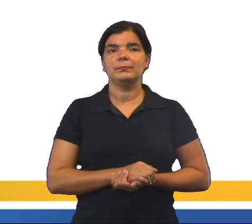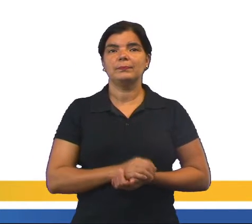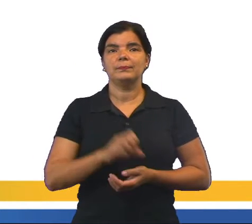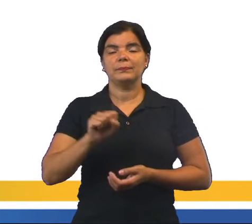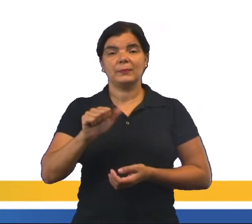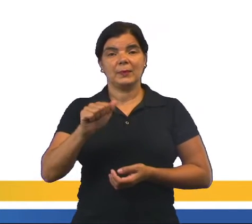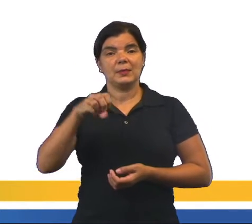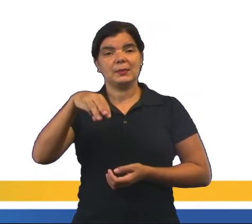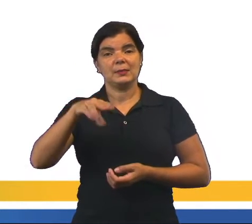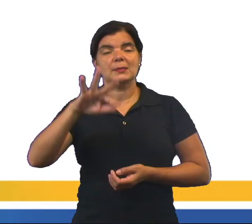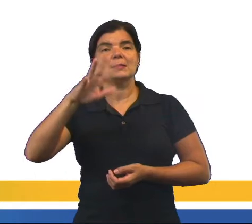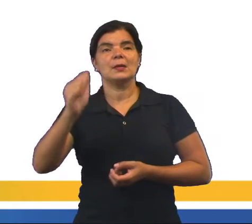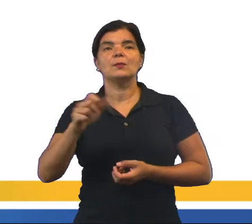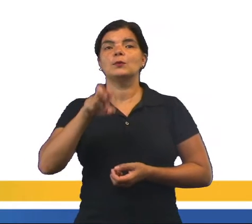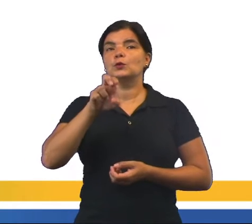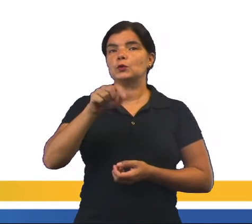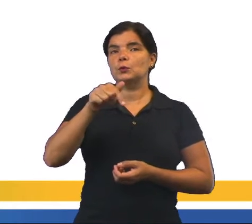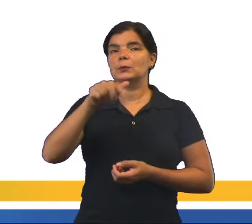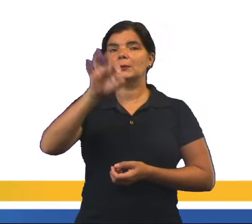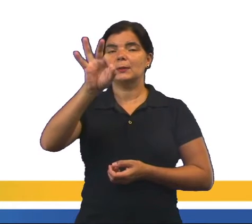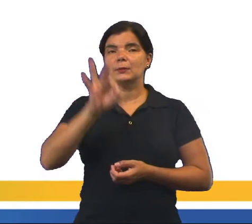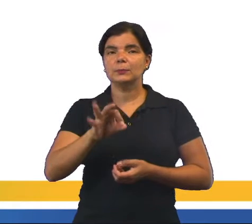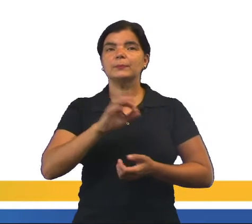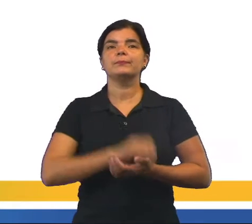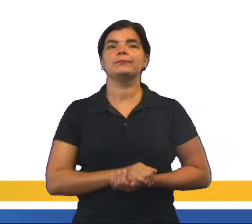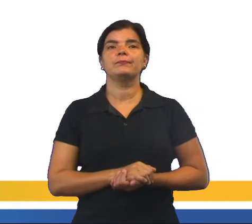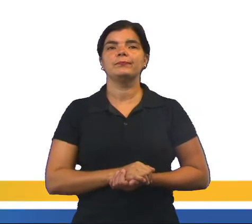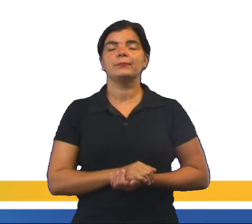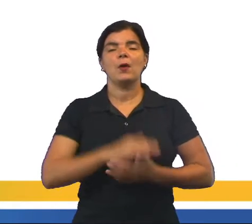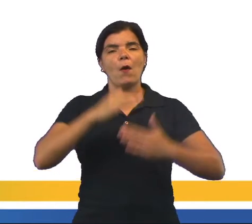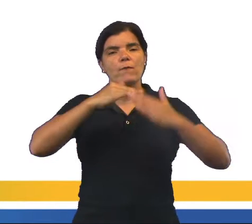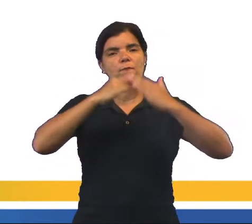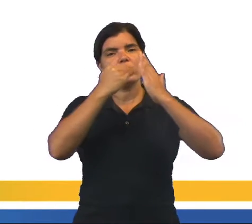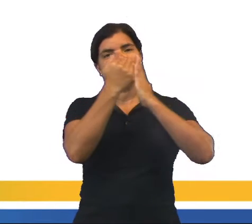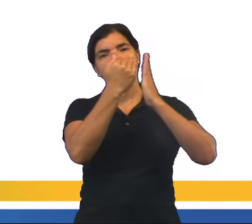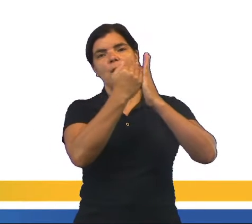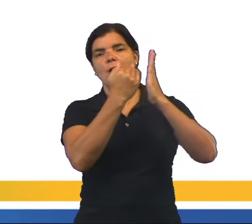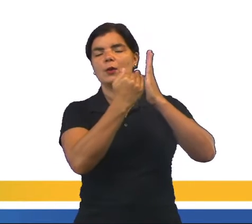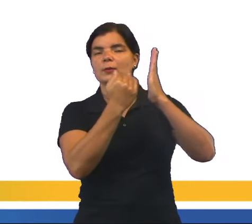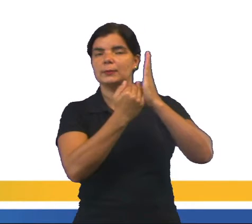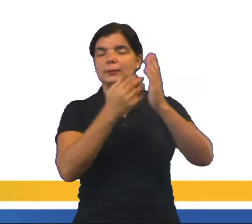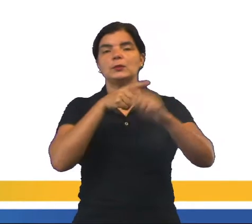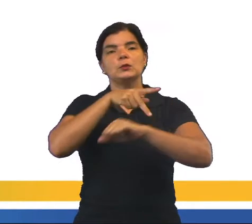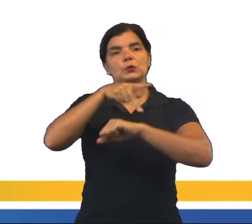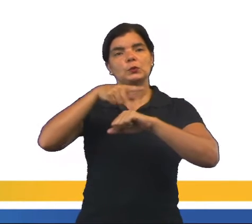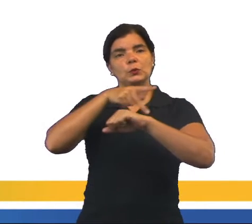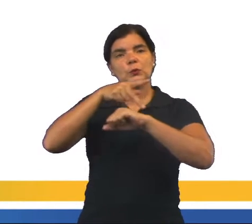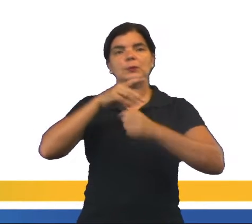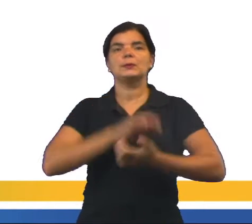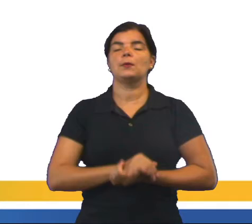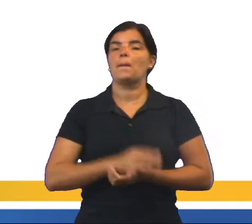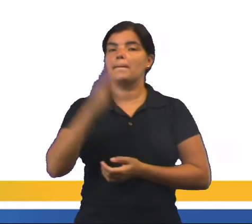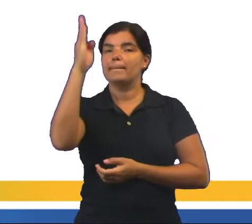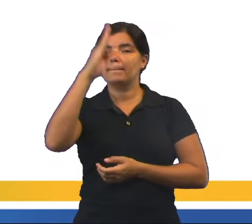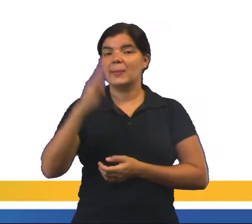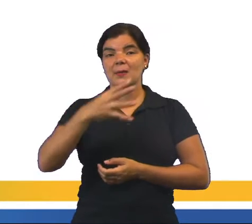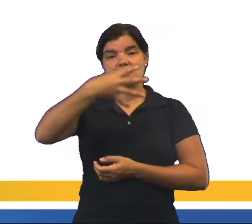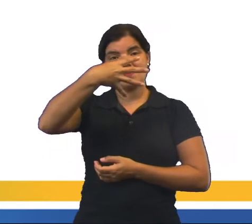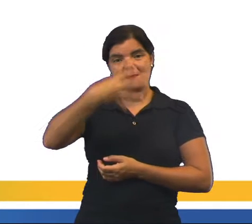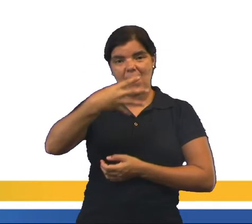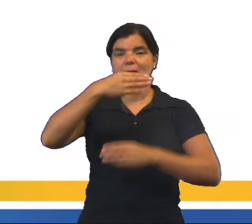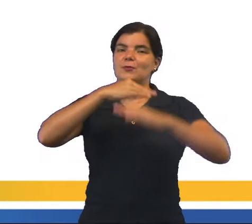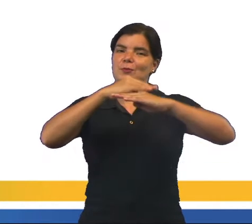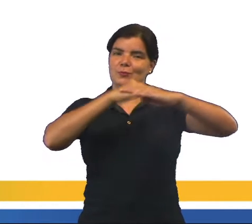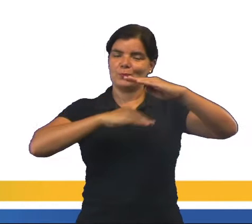Zâmbia também da África com 57,1%, e aí vai descendo os demais, Colômbia em terceiro, Brasil em quarto.